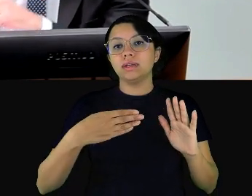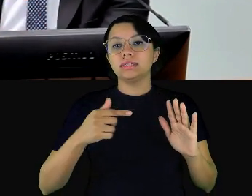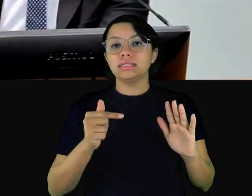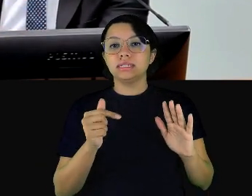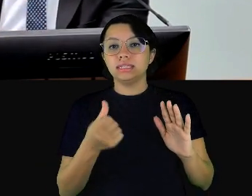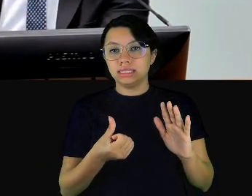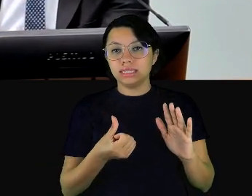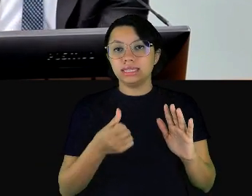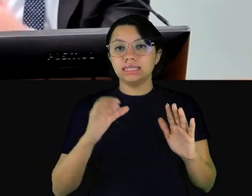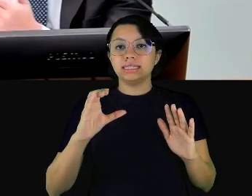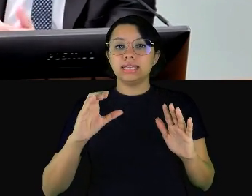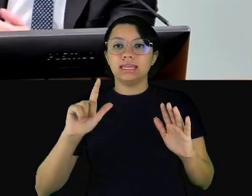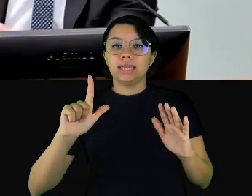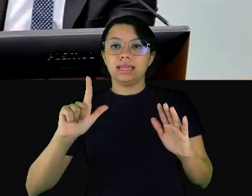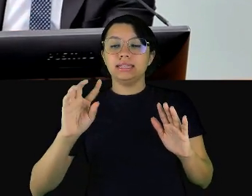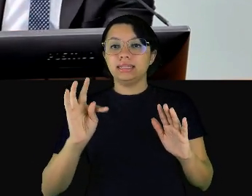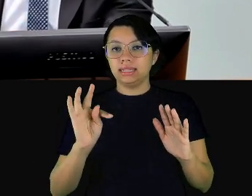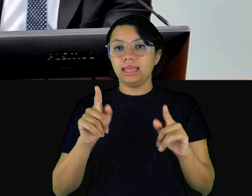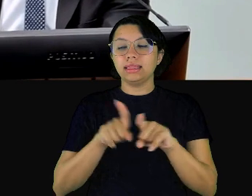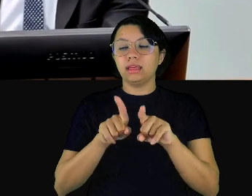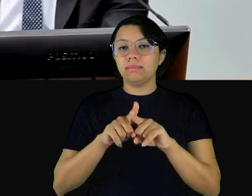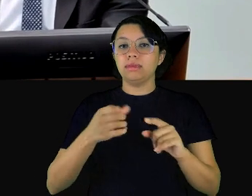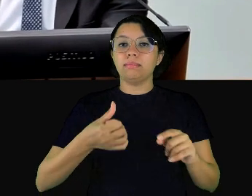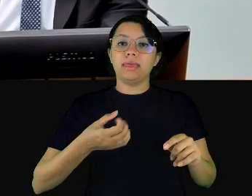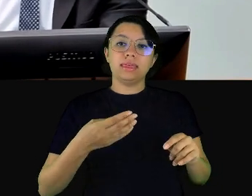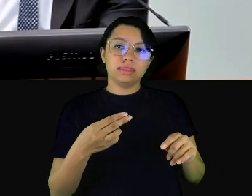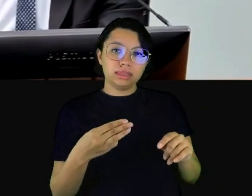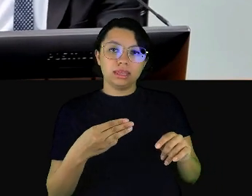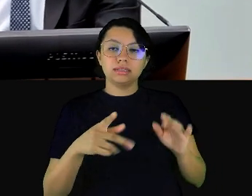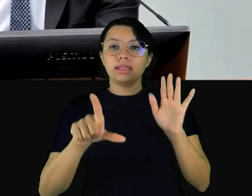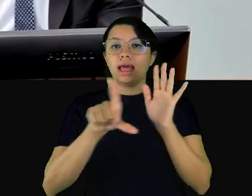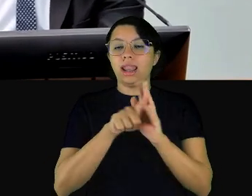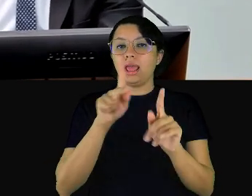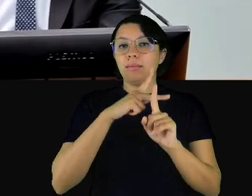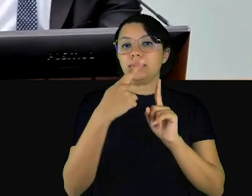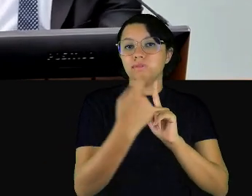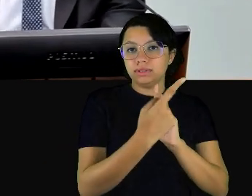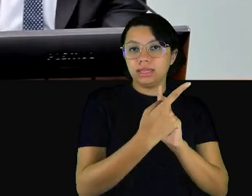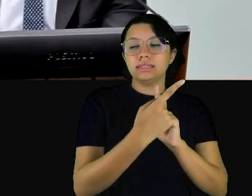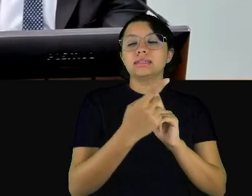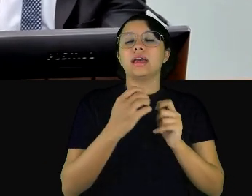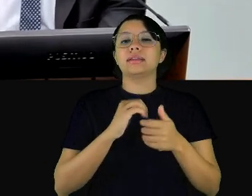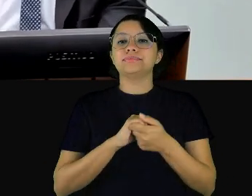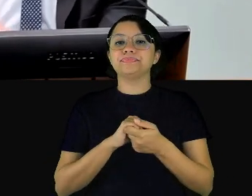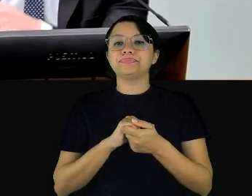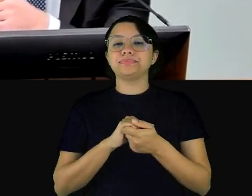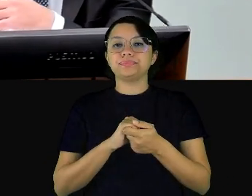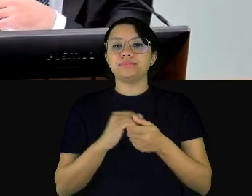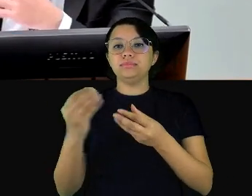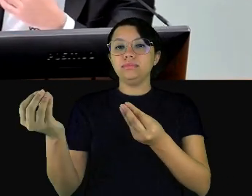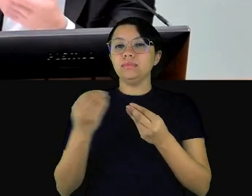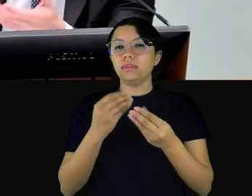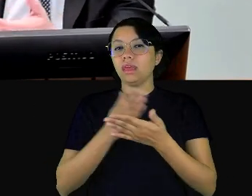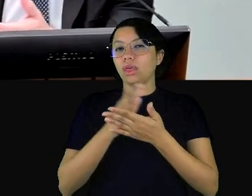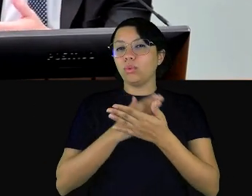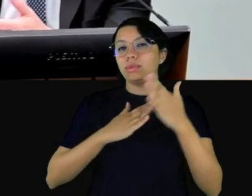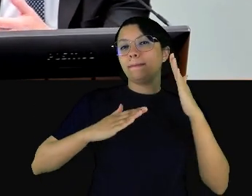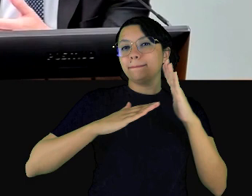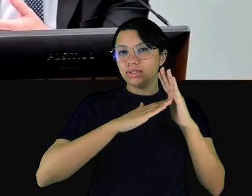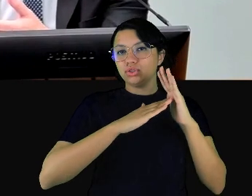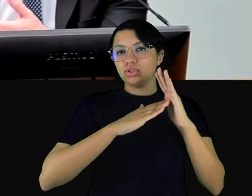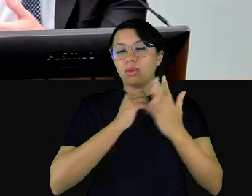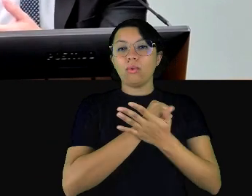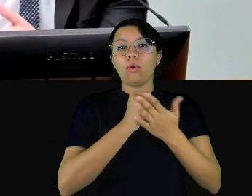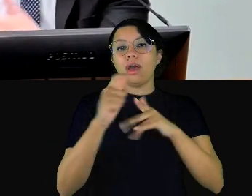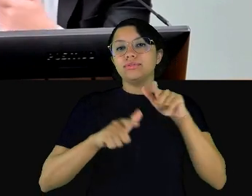476 da CLT, e também está lá no artigo 63 da Lei Previdenciária, da 8.213, que traz algumas limitações ao contrato